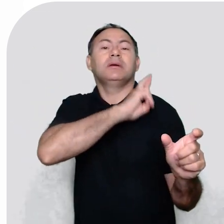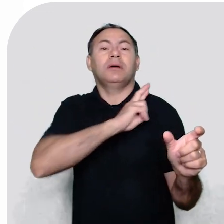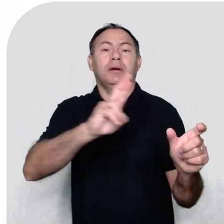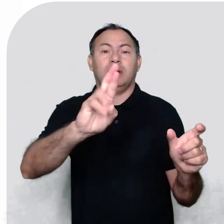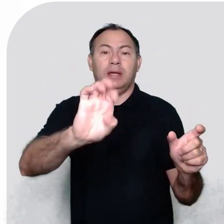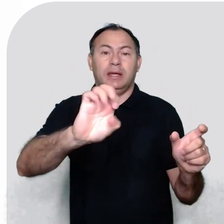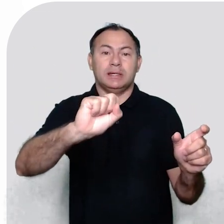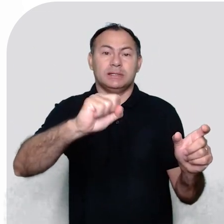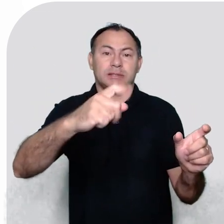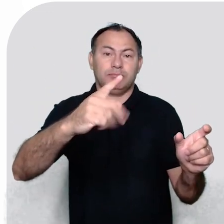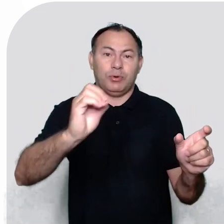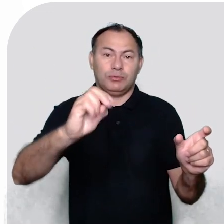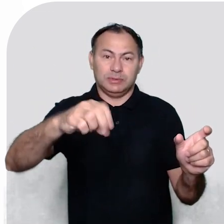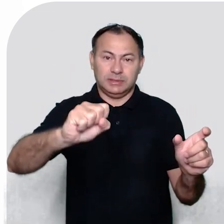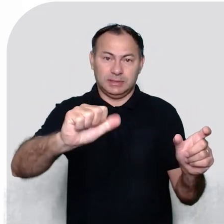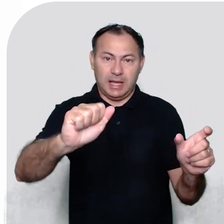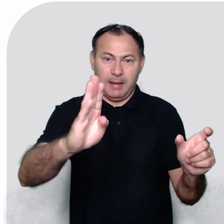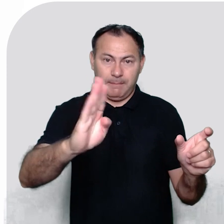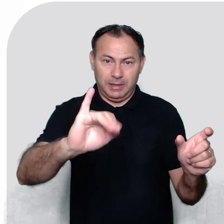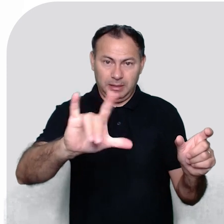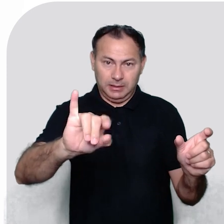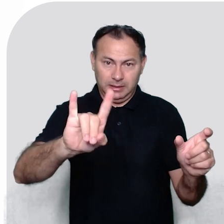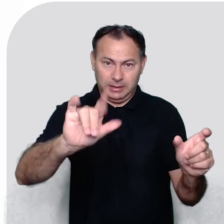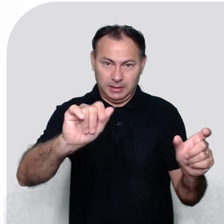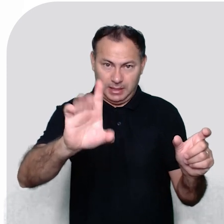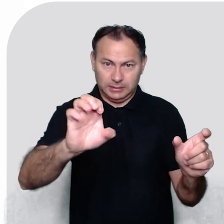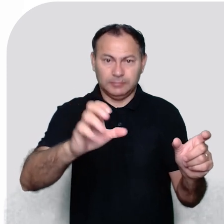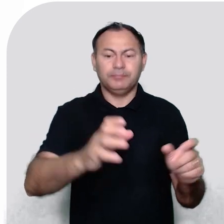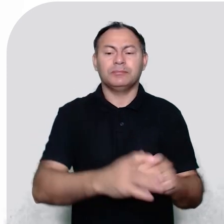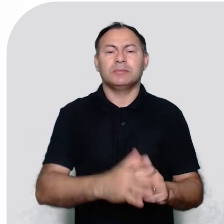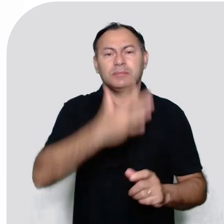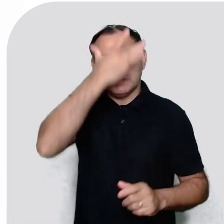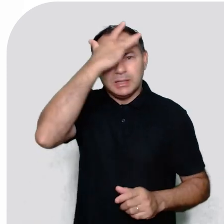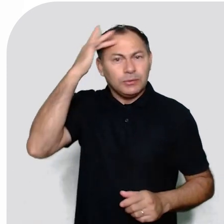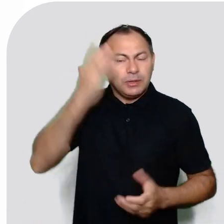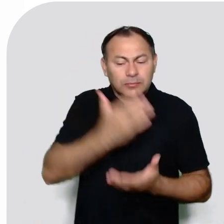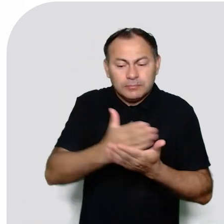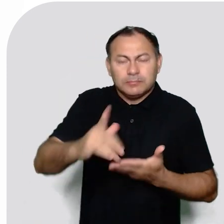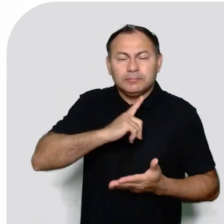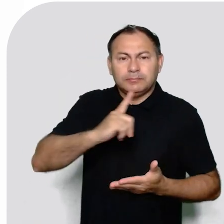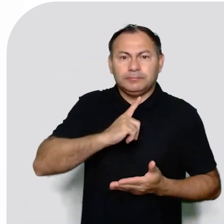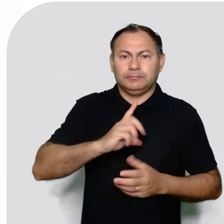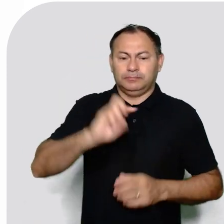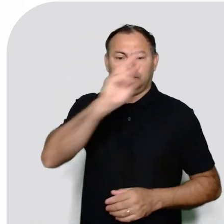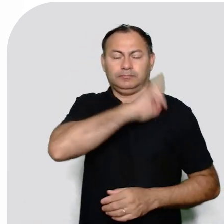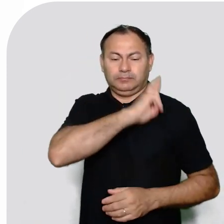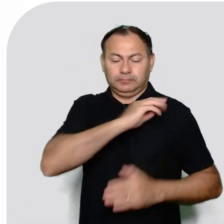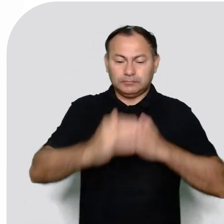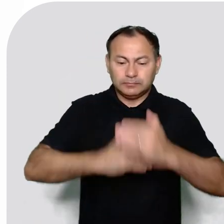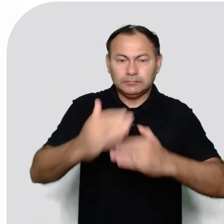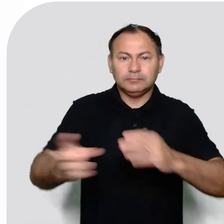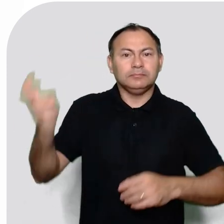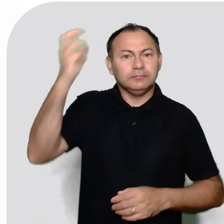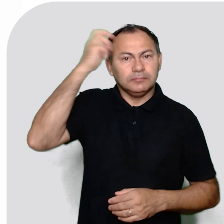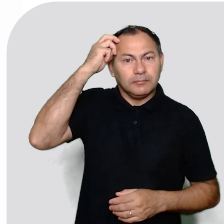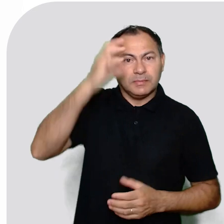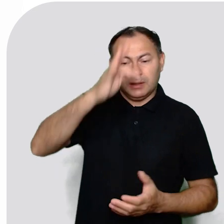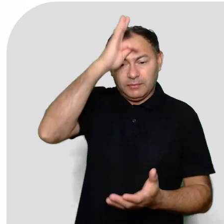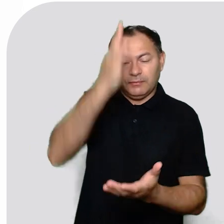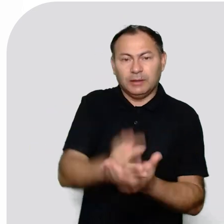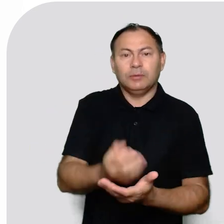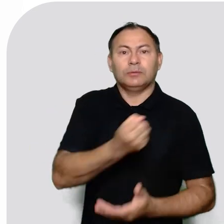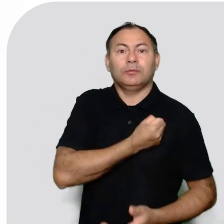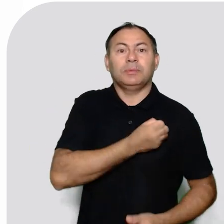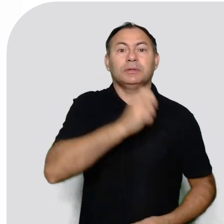responsabilidade. O ser humano toma consciência de ter responsabilidade pelo progresso da cultura, como afirma o